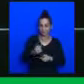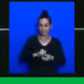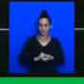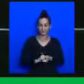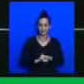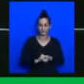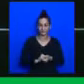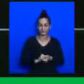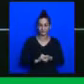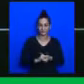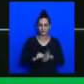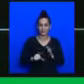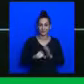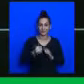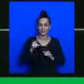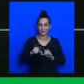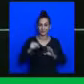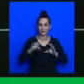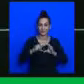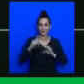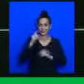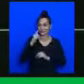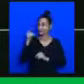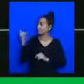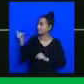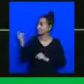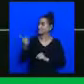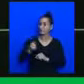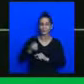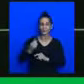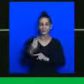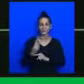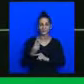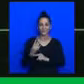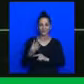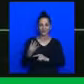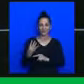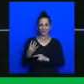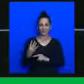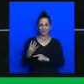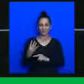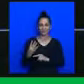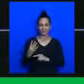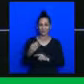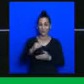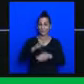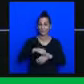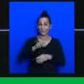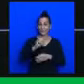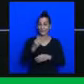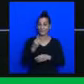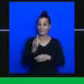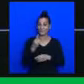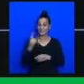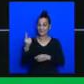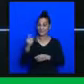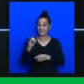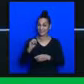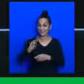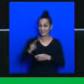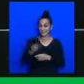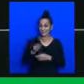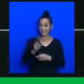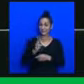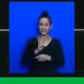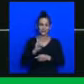2546. Primeira bola sorteada, número 34, bola 34, valendo mais de 110 milhões